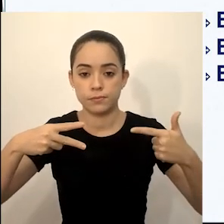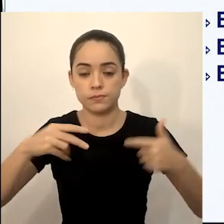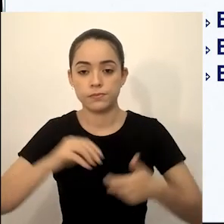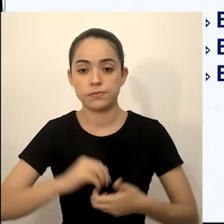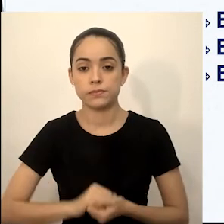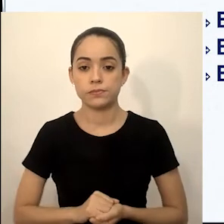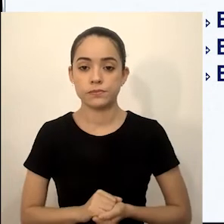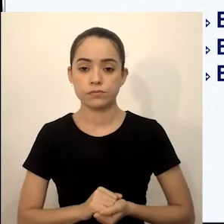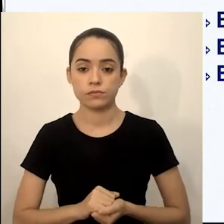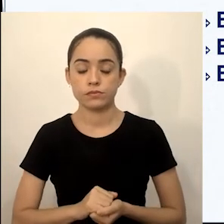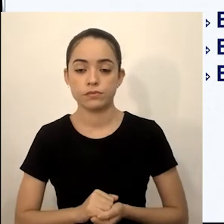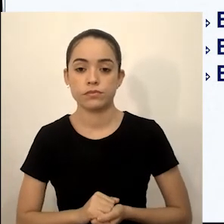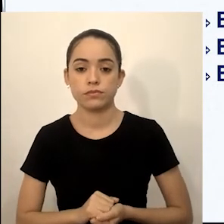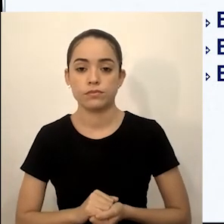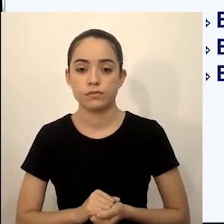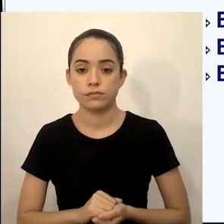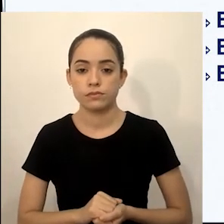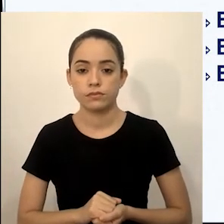A2.